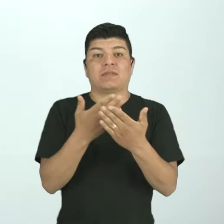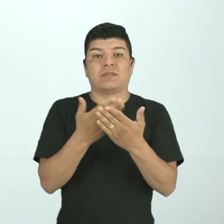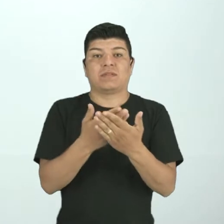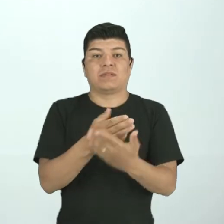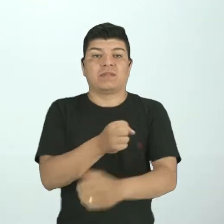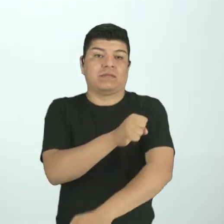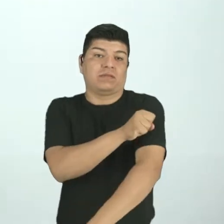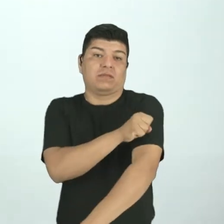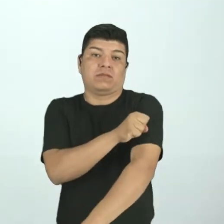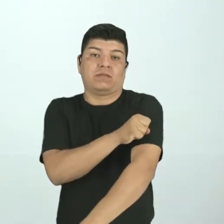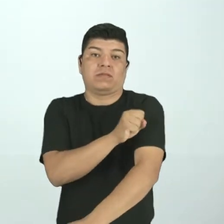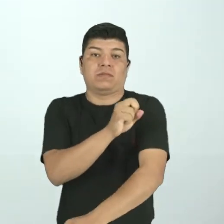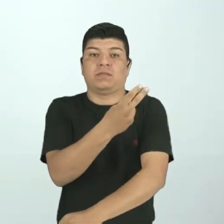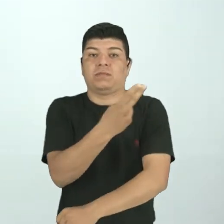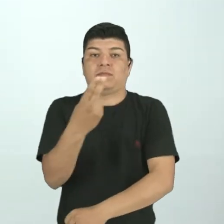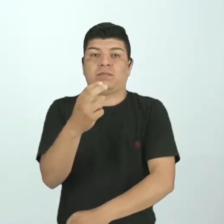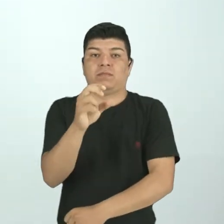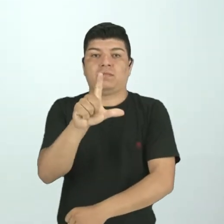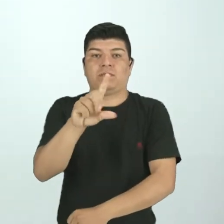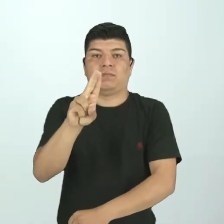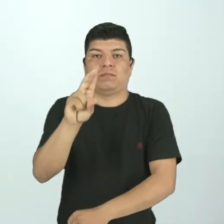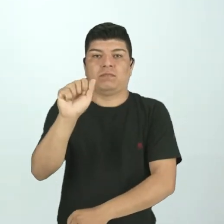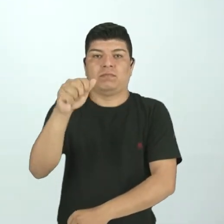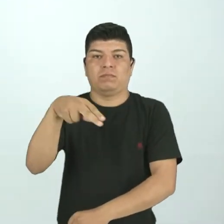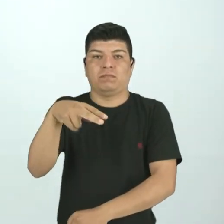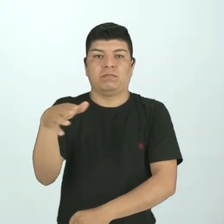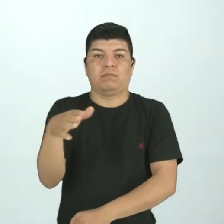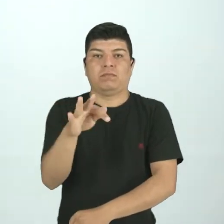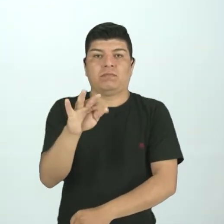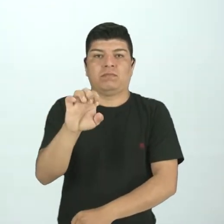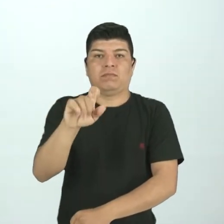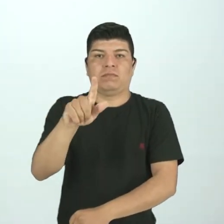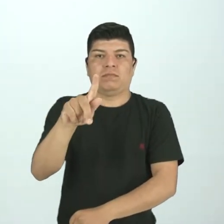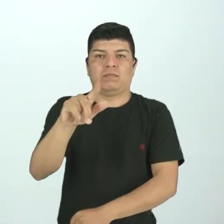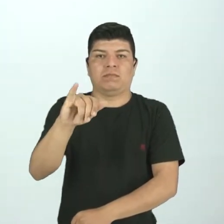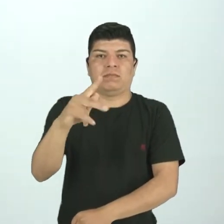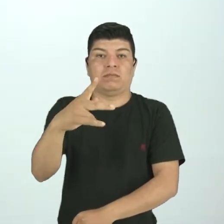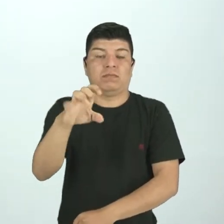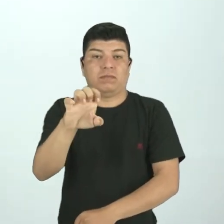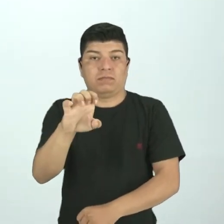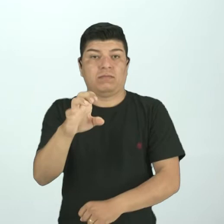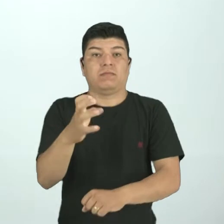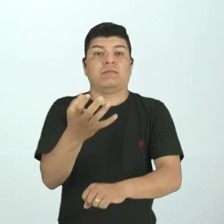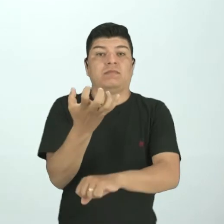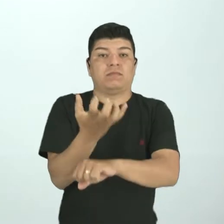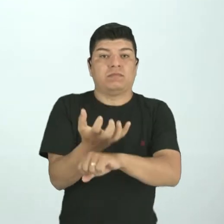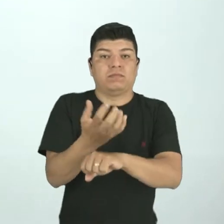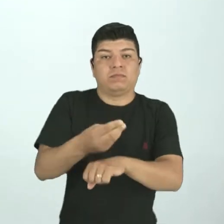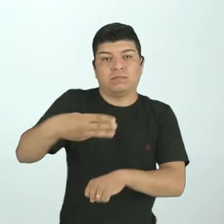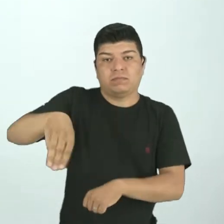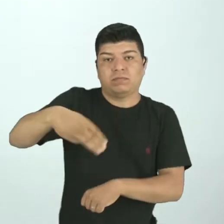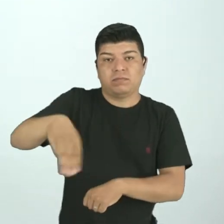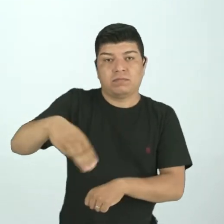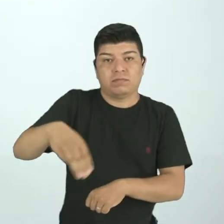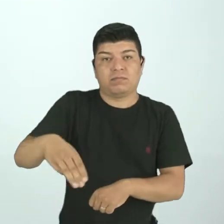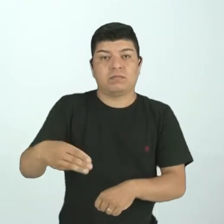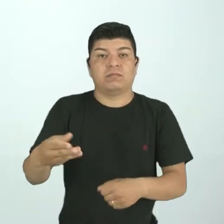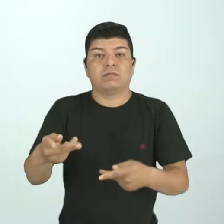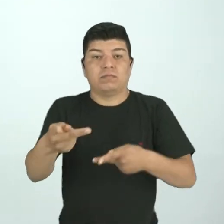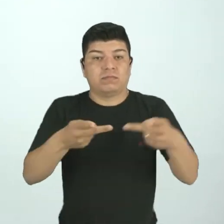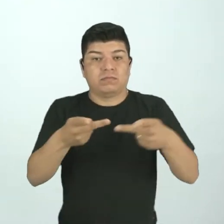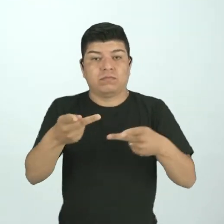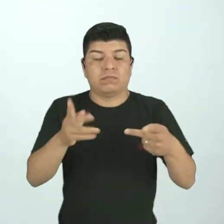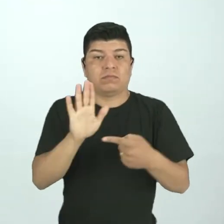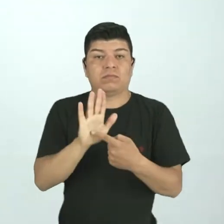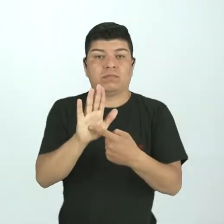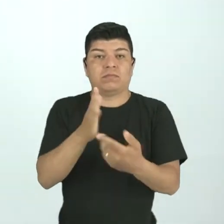8º ano. Meu nome é Luan Felipe, sou professor de matemática da Rede Pública do Estado do Acre e estamos aqui para desempenhar esse projeto para